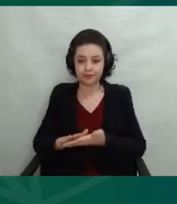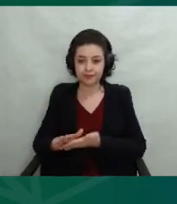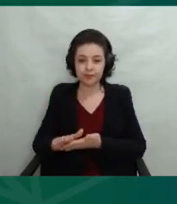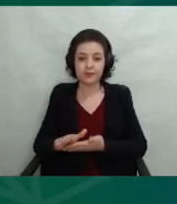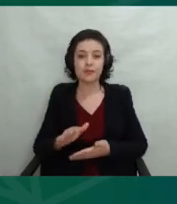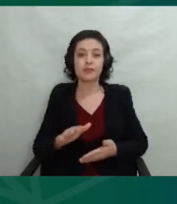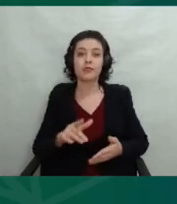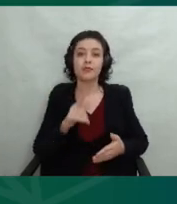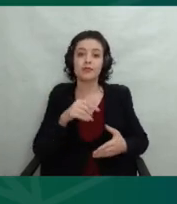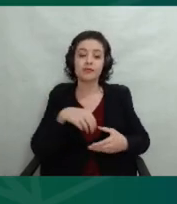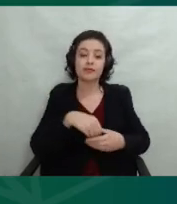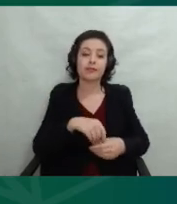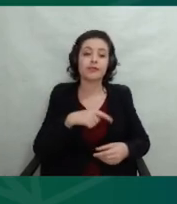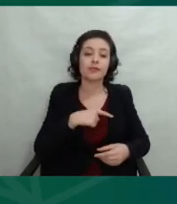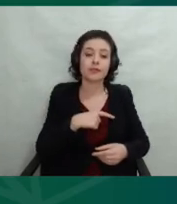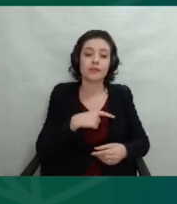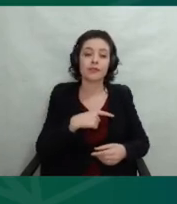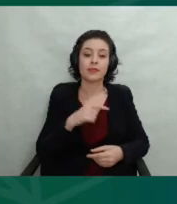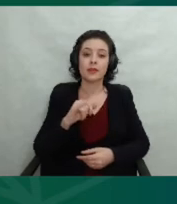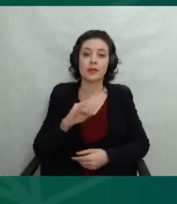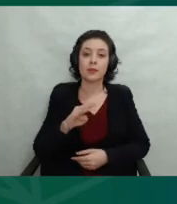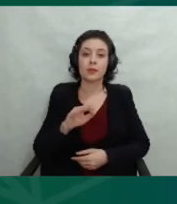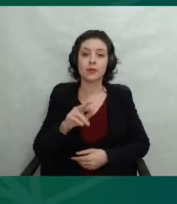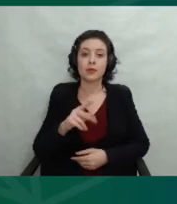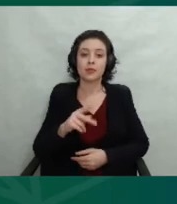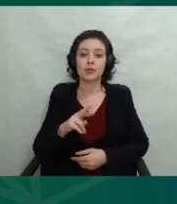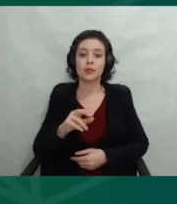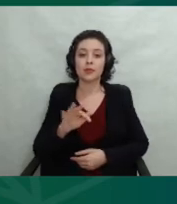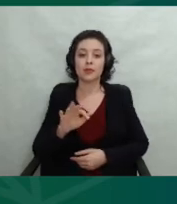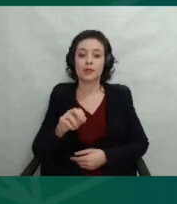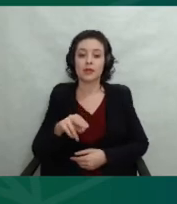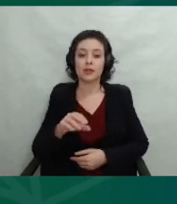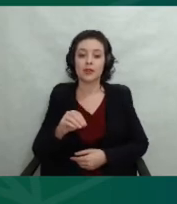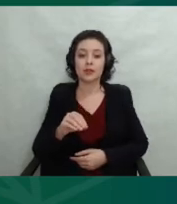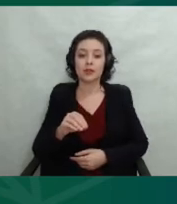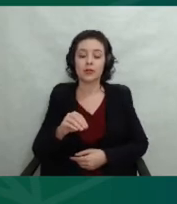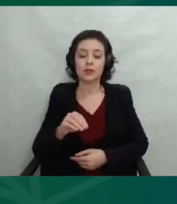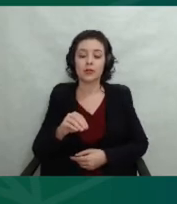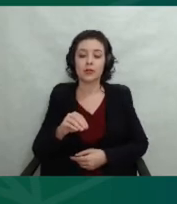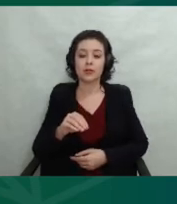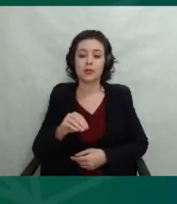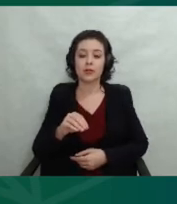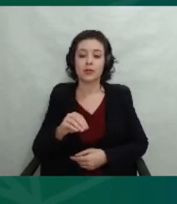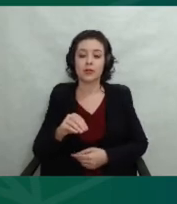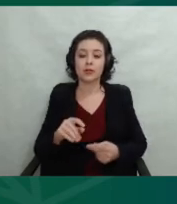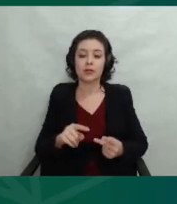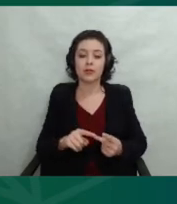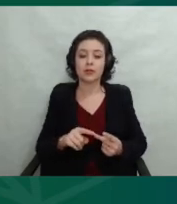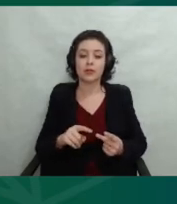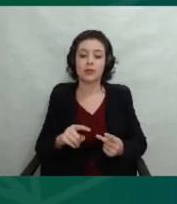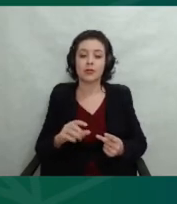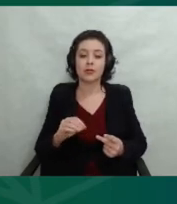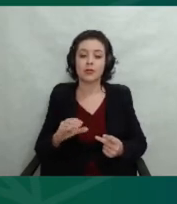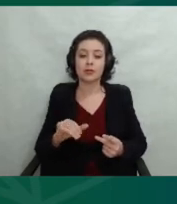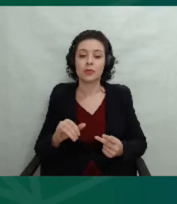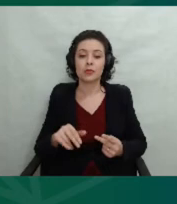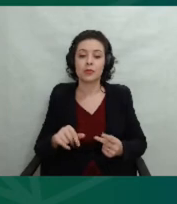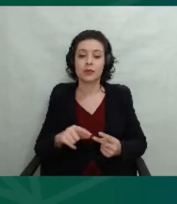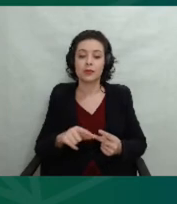Encontramos ibuprofeno, café e cocaína. Essas foram as substâncias em maiores quantidades. E chamou a